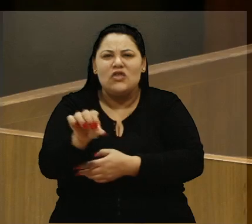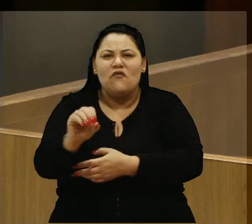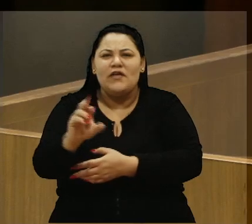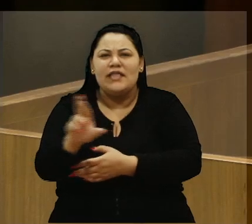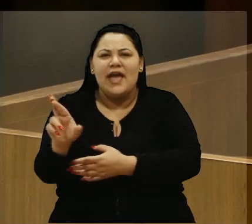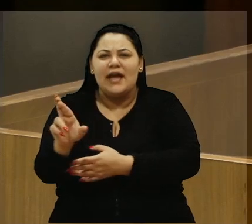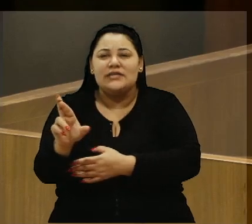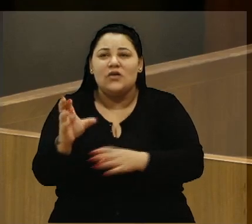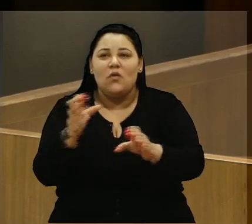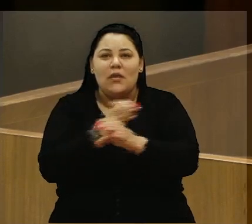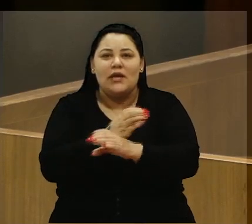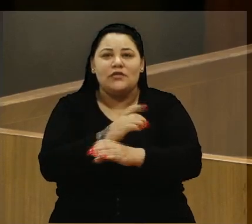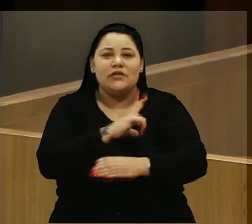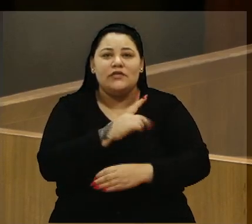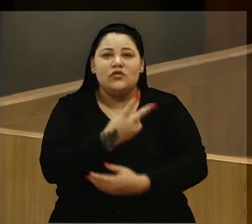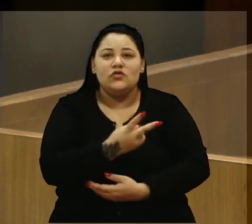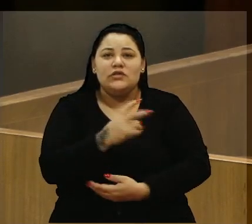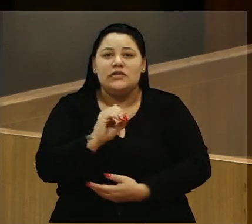O total deu R$